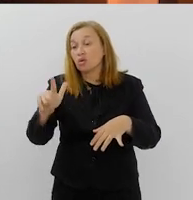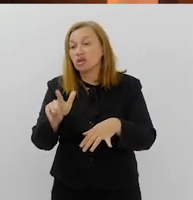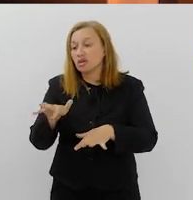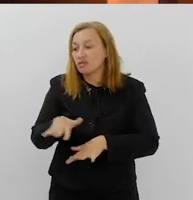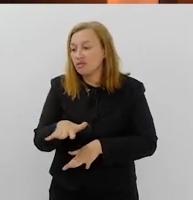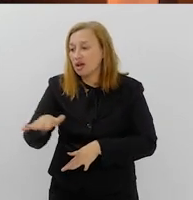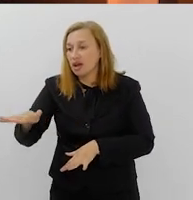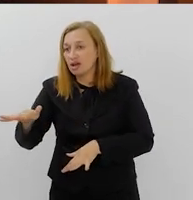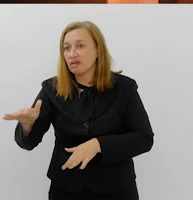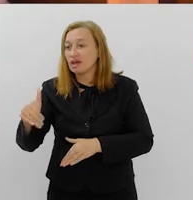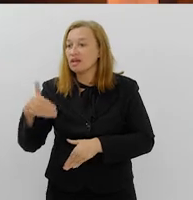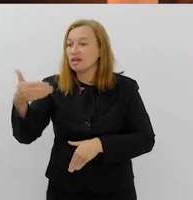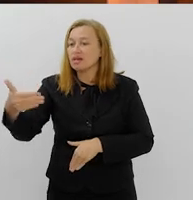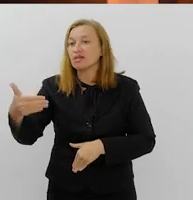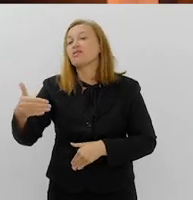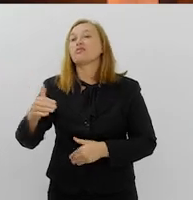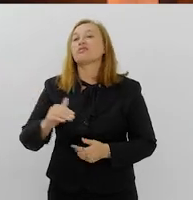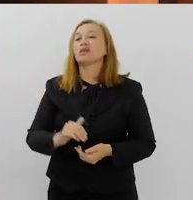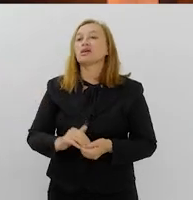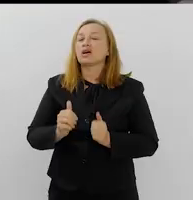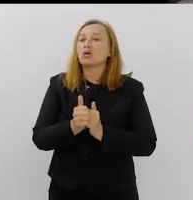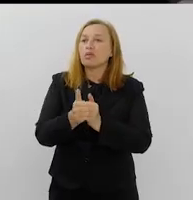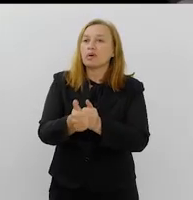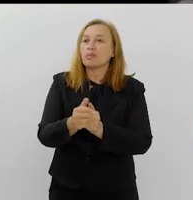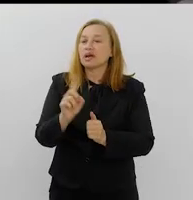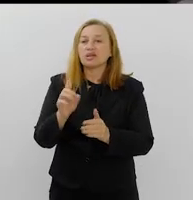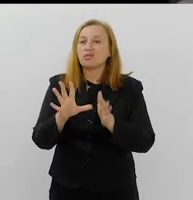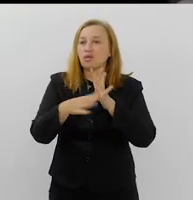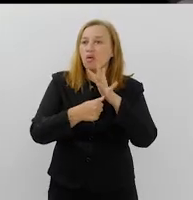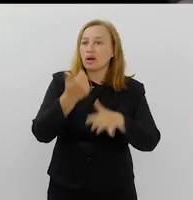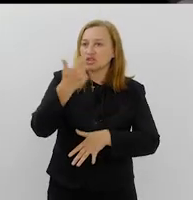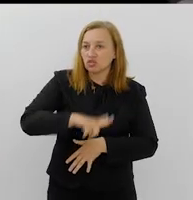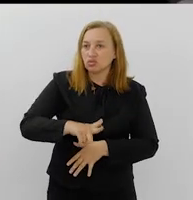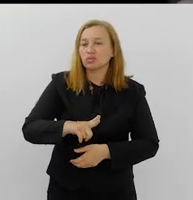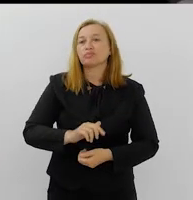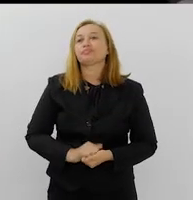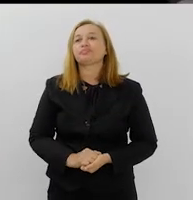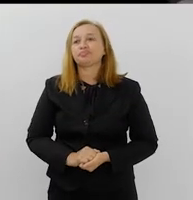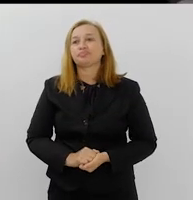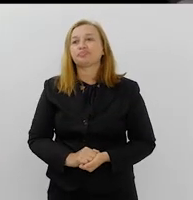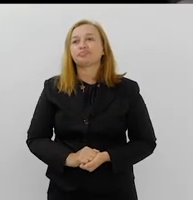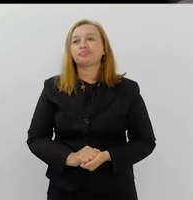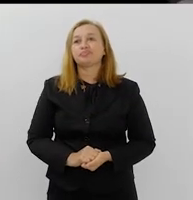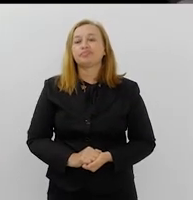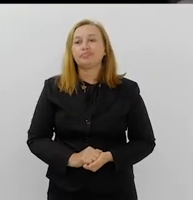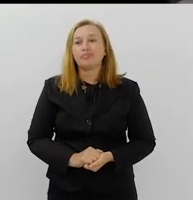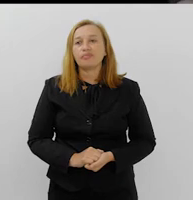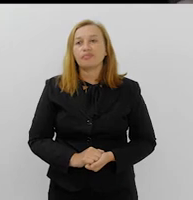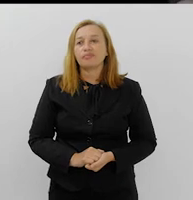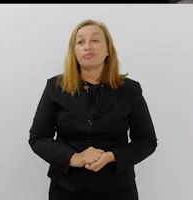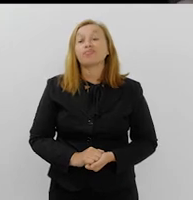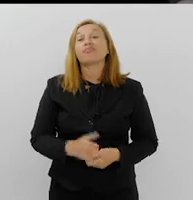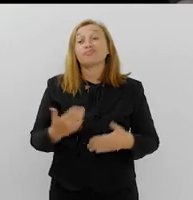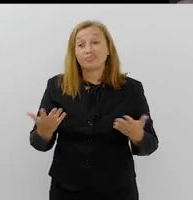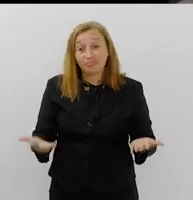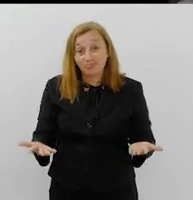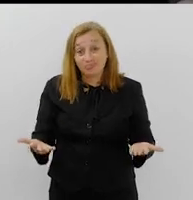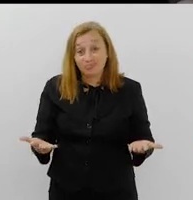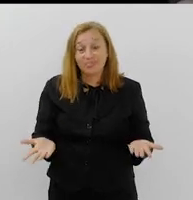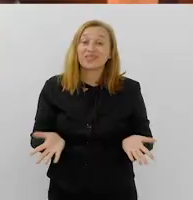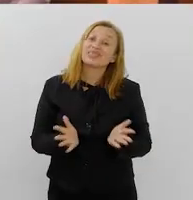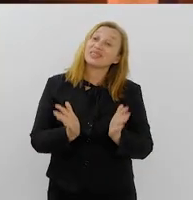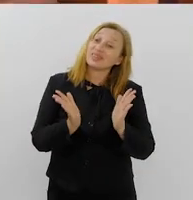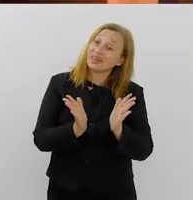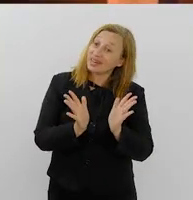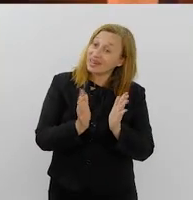de uma comunidade, um pouco mais à frente, acompanharam para que ele não fosse assaltado. De novo. De novo. E